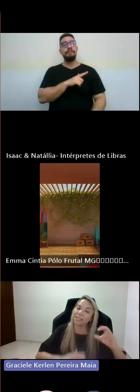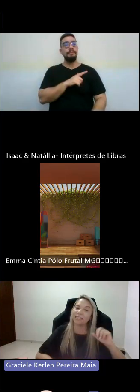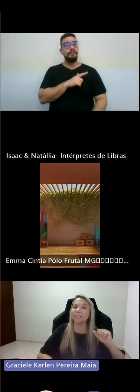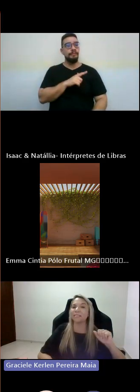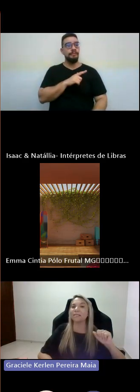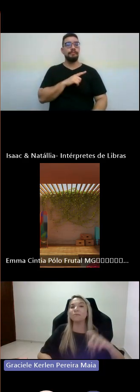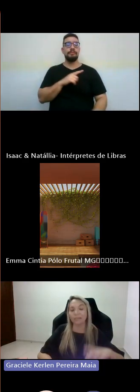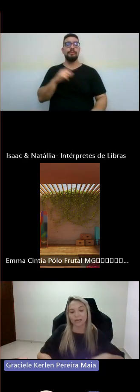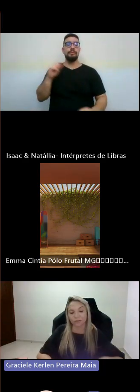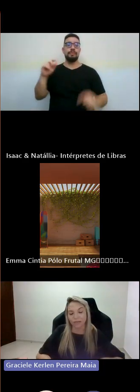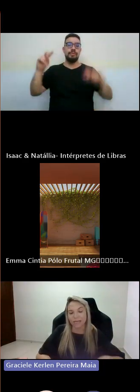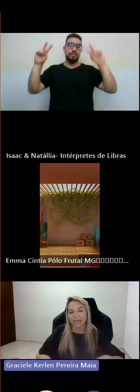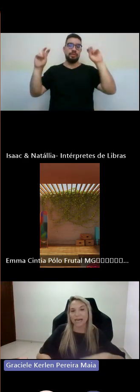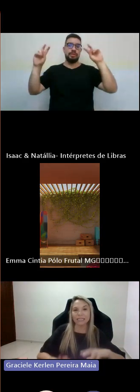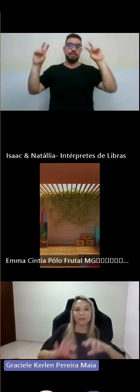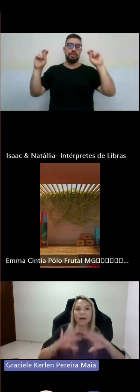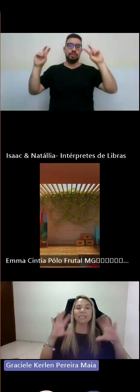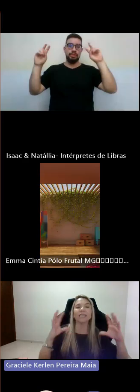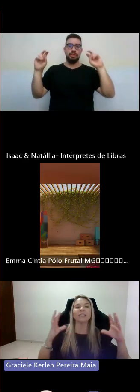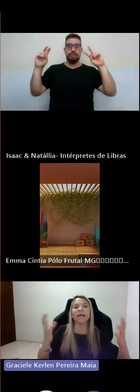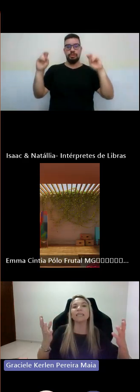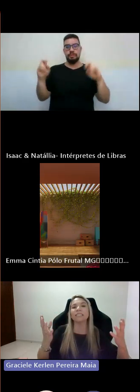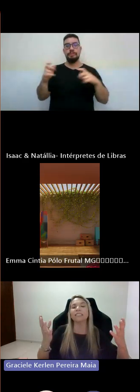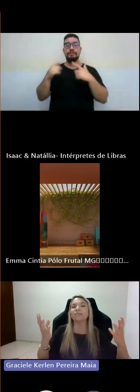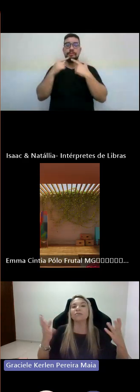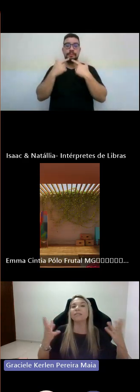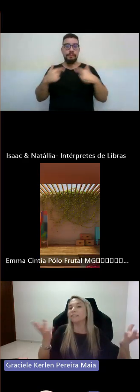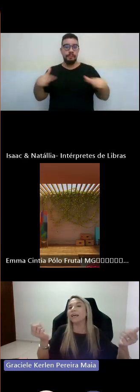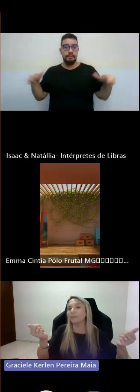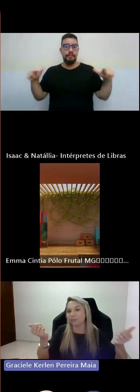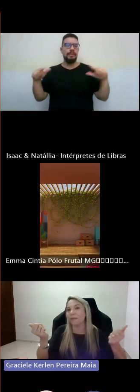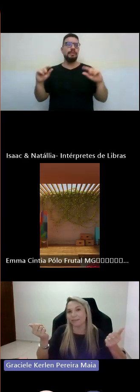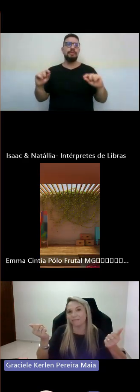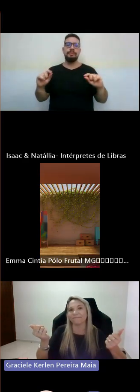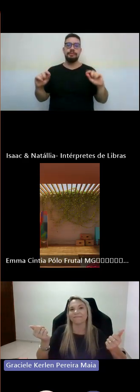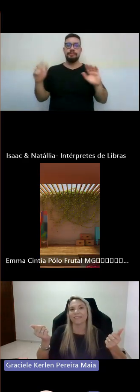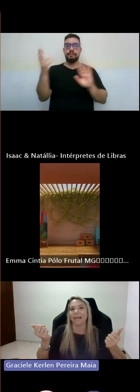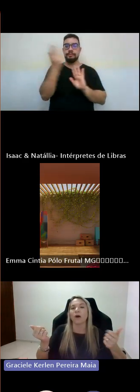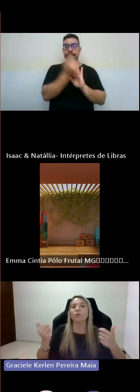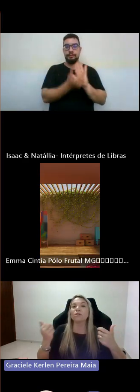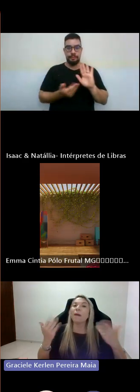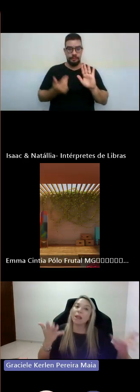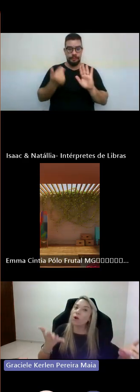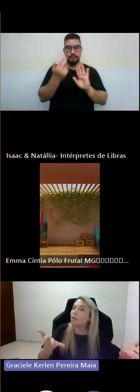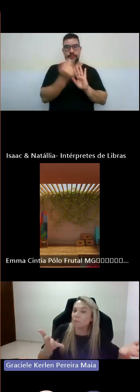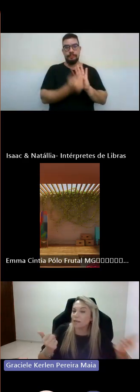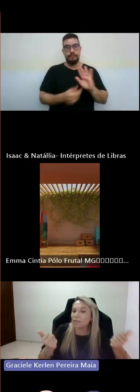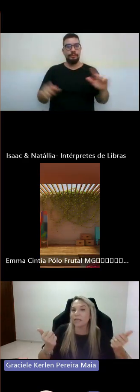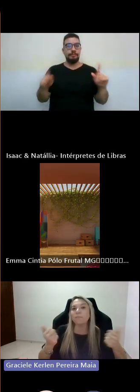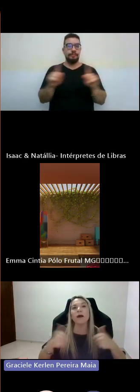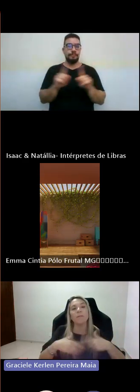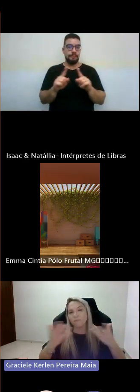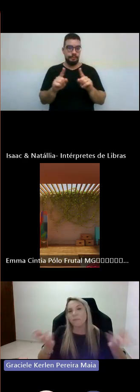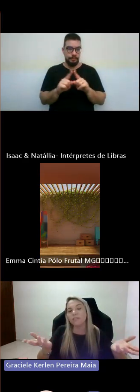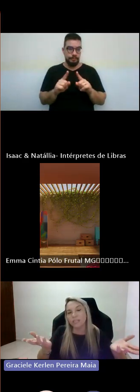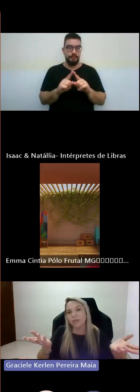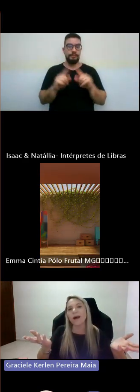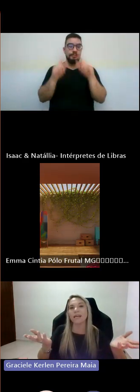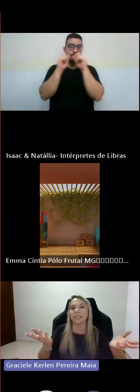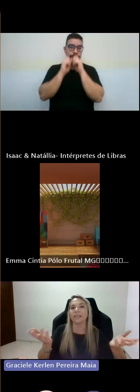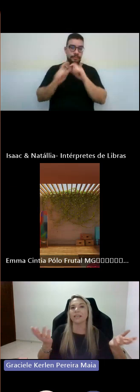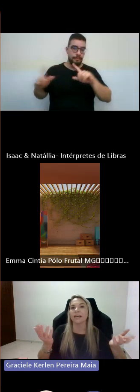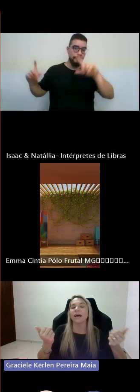dessas gírias que eles estão usando. A linguagem está, gente, no desenho também. Os balões, por exemplo, é uma forma